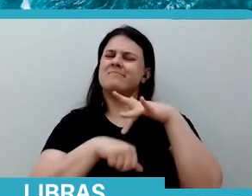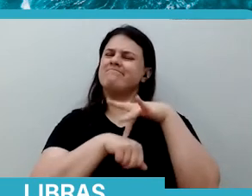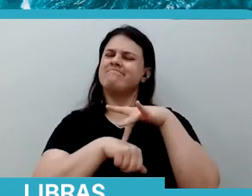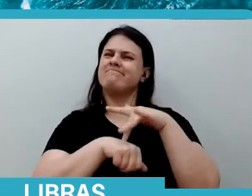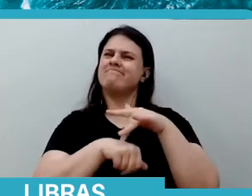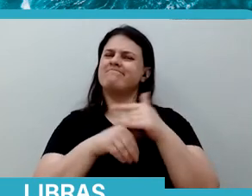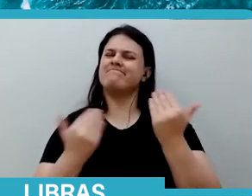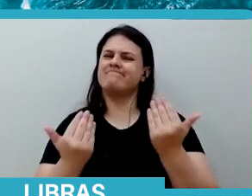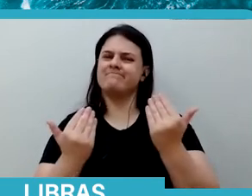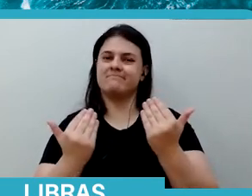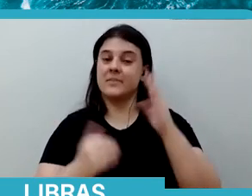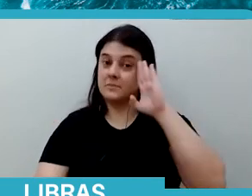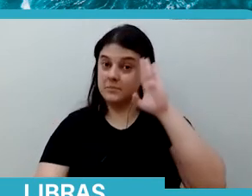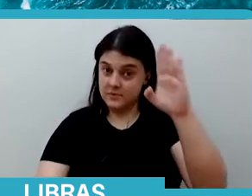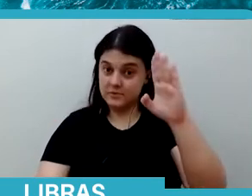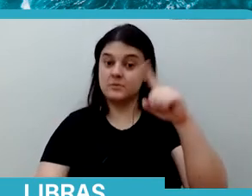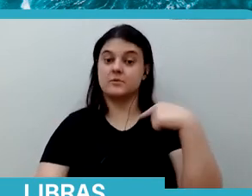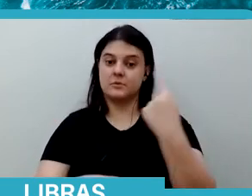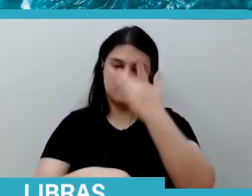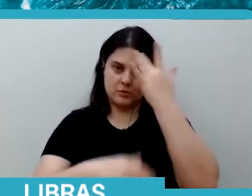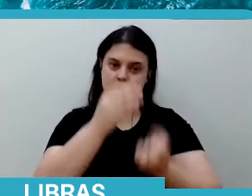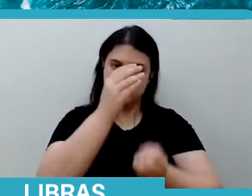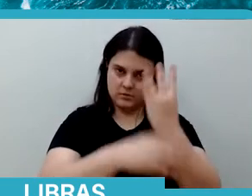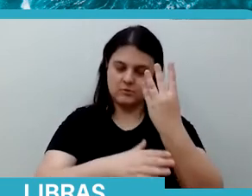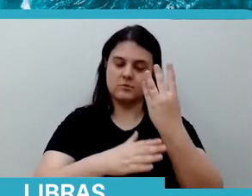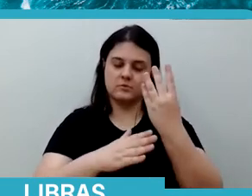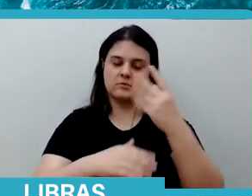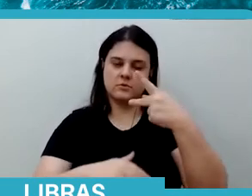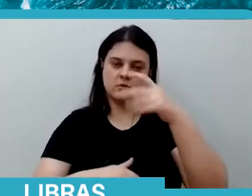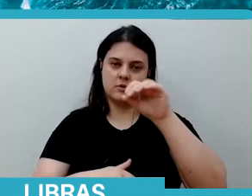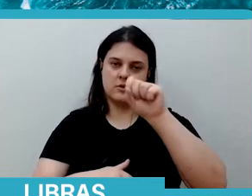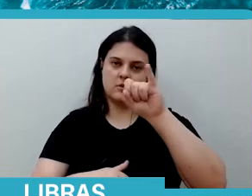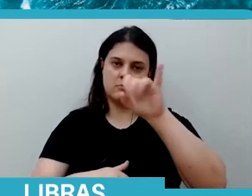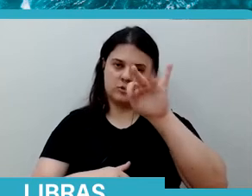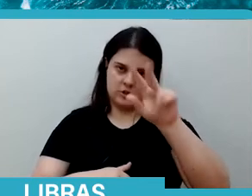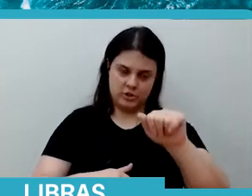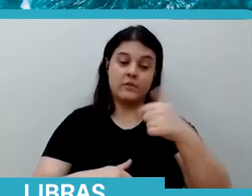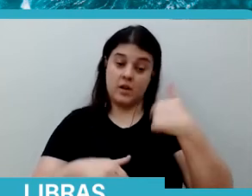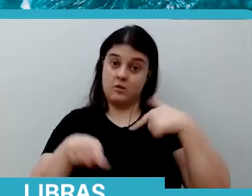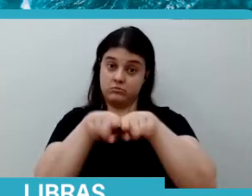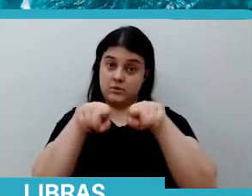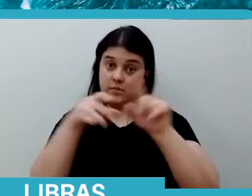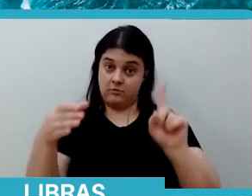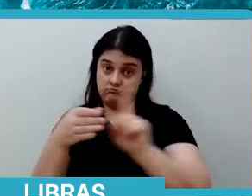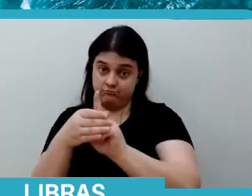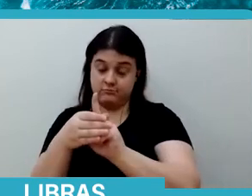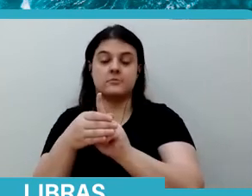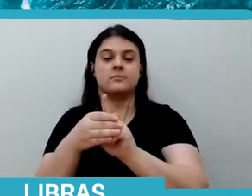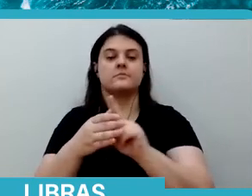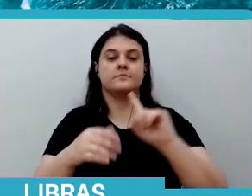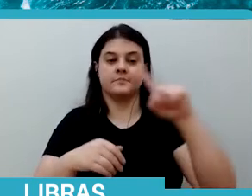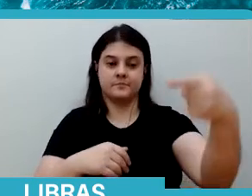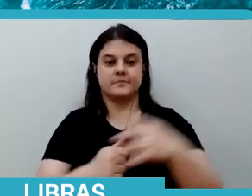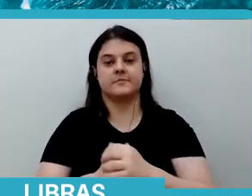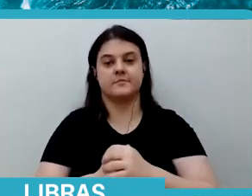frase né mas principalmente os fundadores da Positiva e eu faço parte desse time e é para